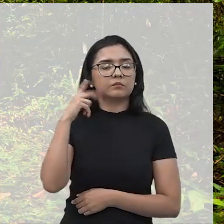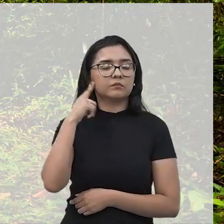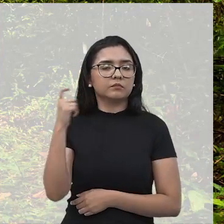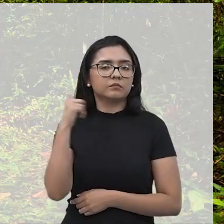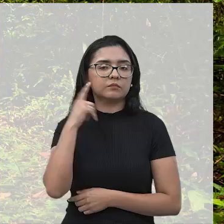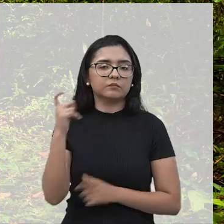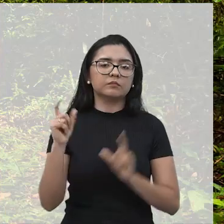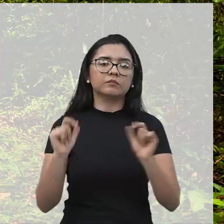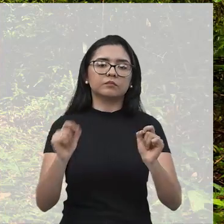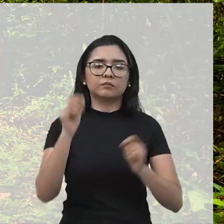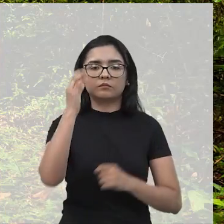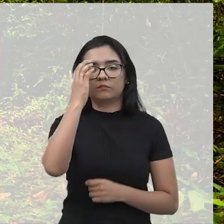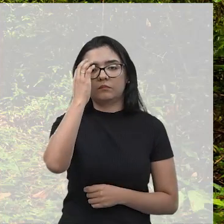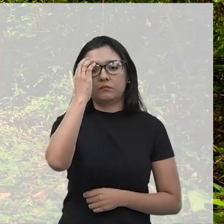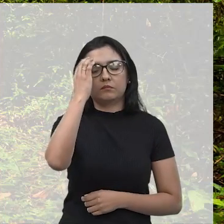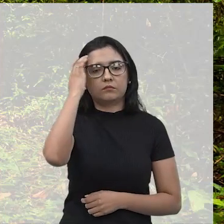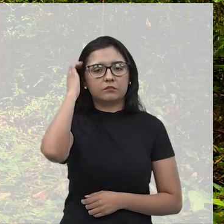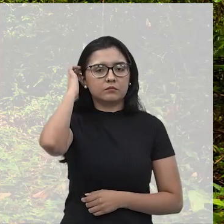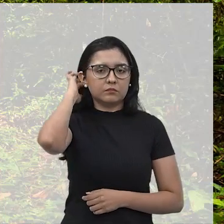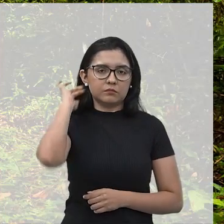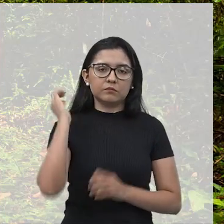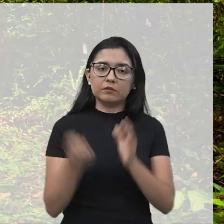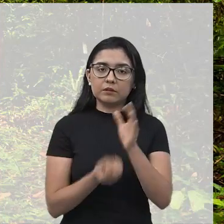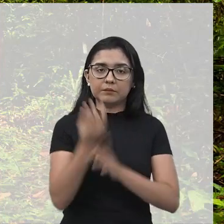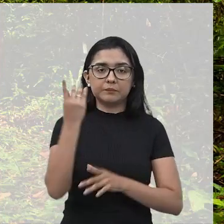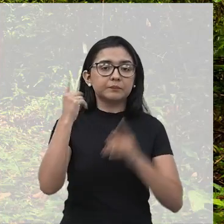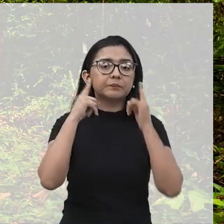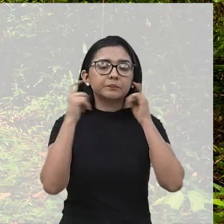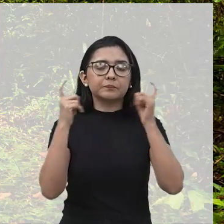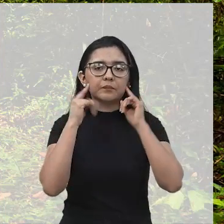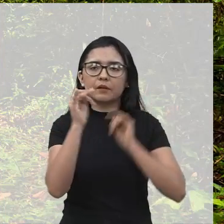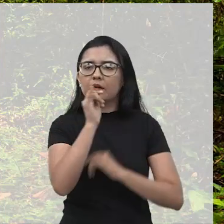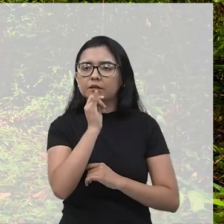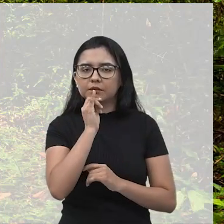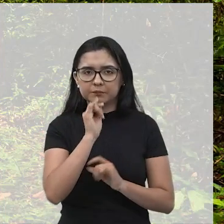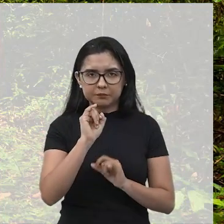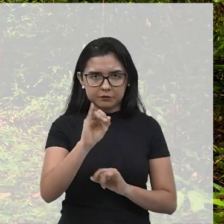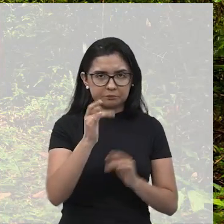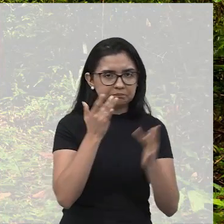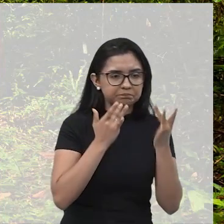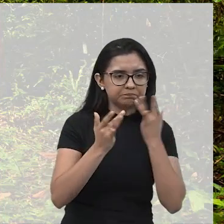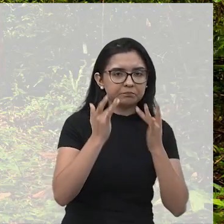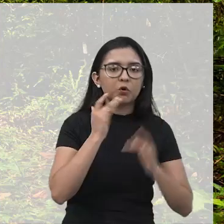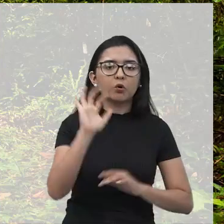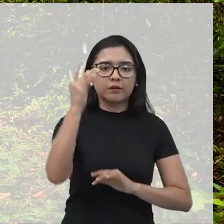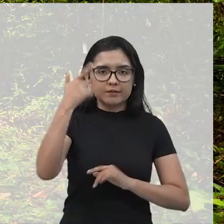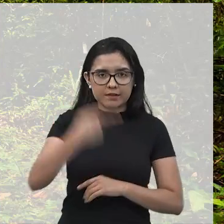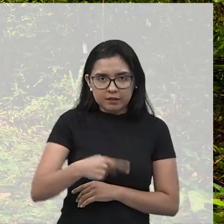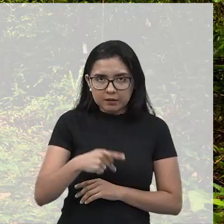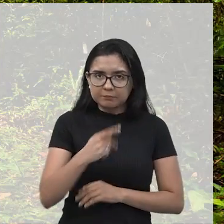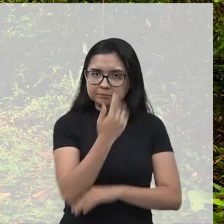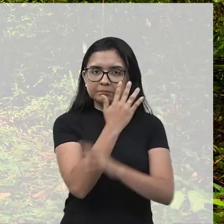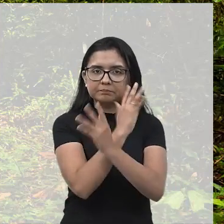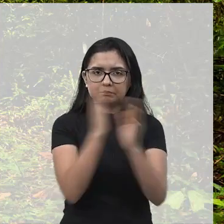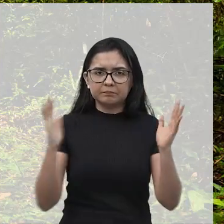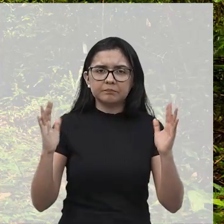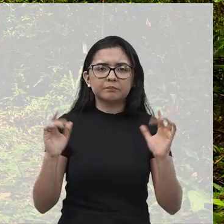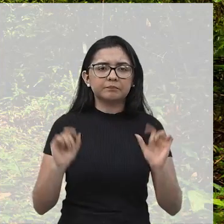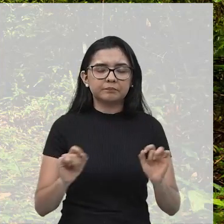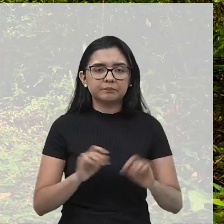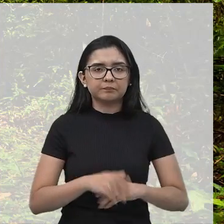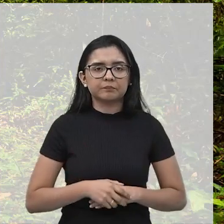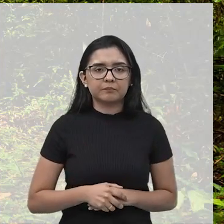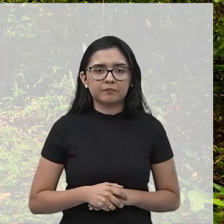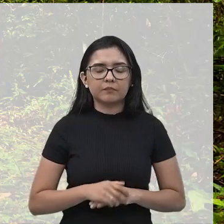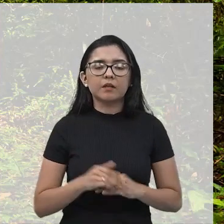quê? Para a sonorização. Por exemplo, se uma peça acontece nesse cenário e de repente